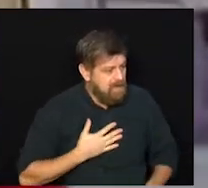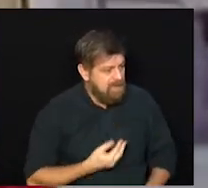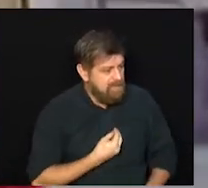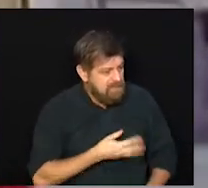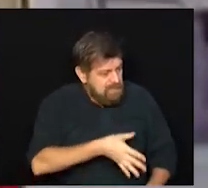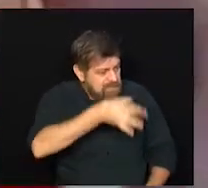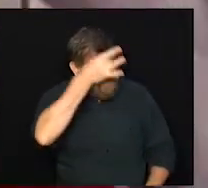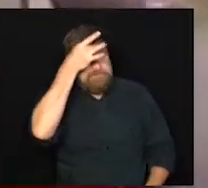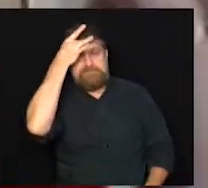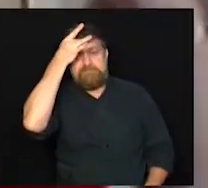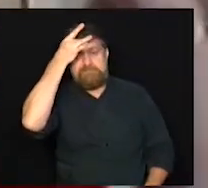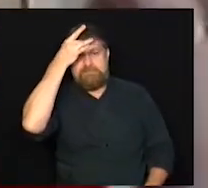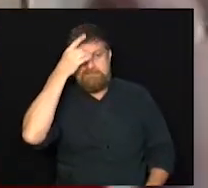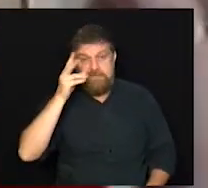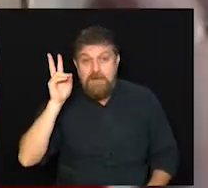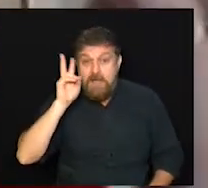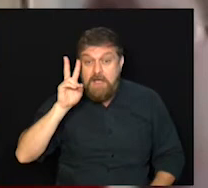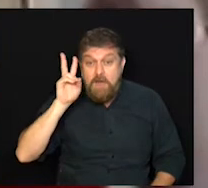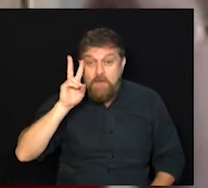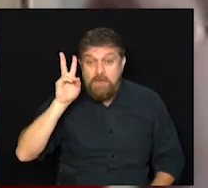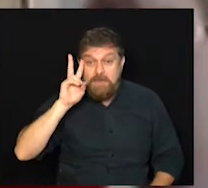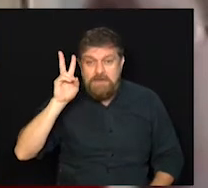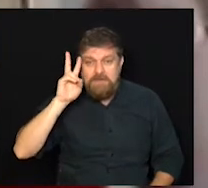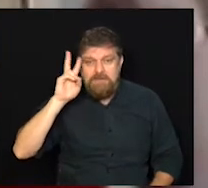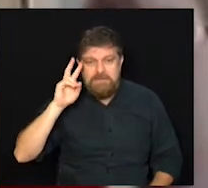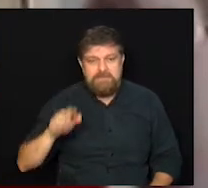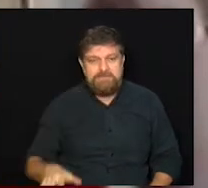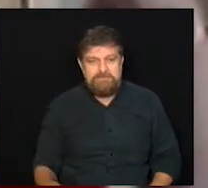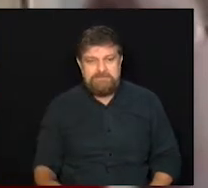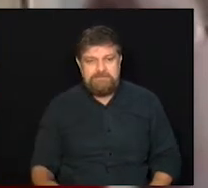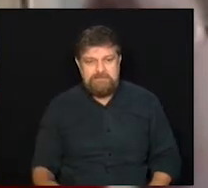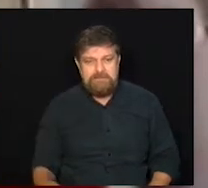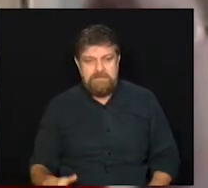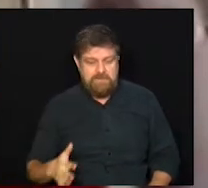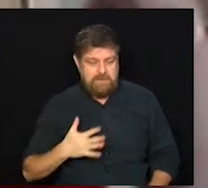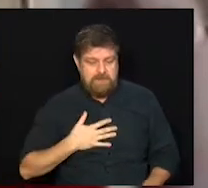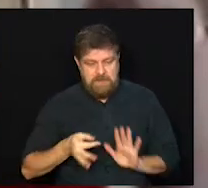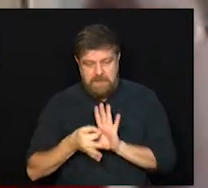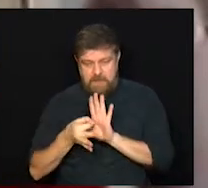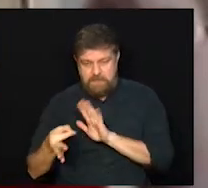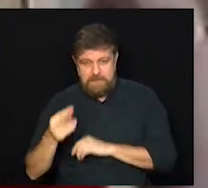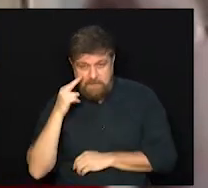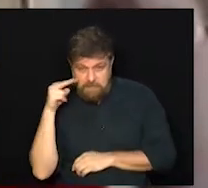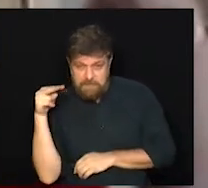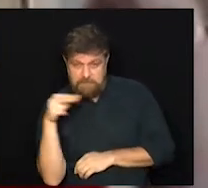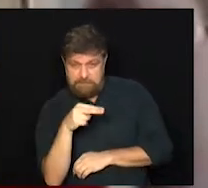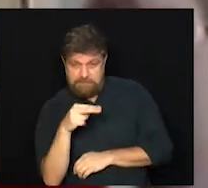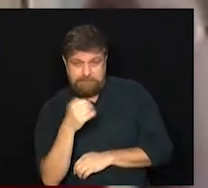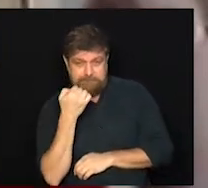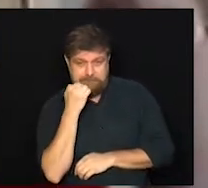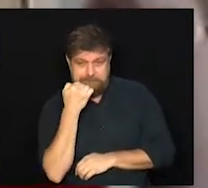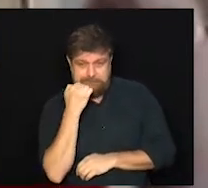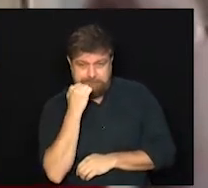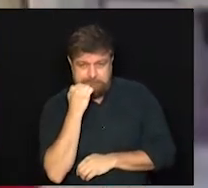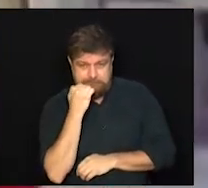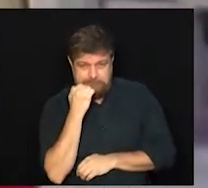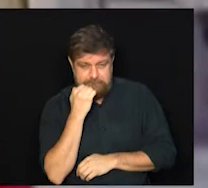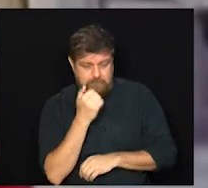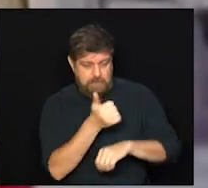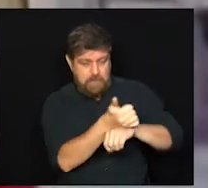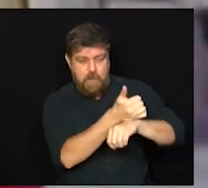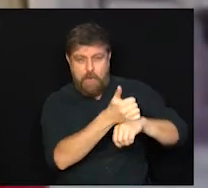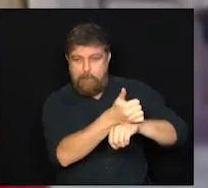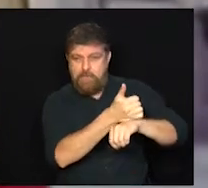Então, eu me lembro que era a minha visão de ver uma coisa científica, era um cientista do Instituto Agronômico.